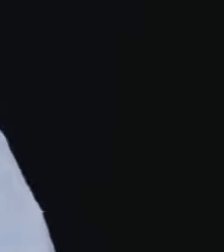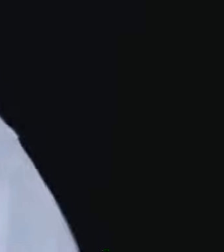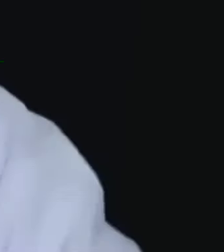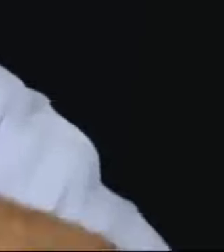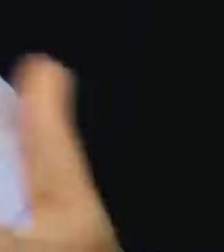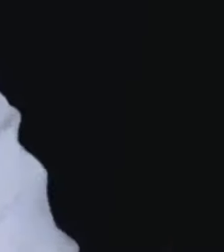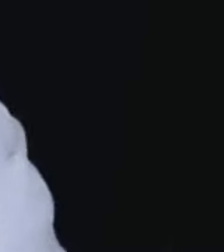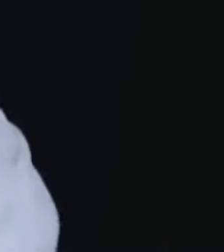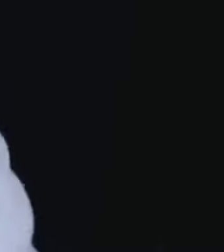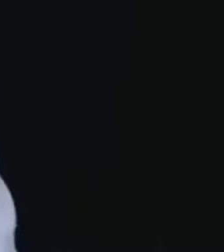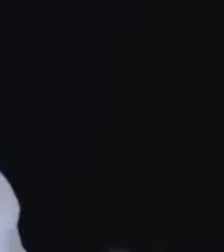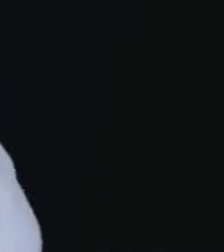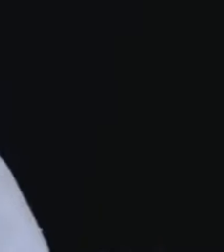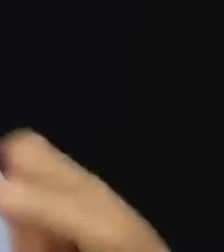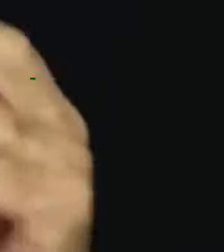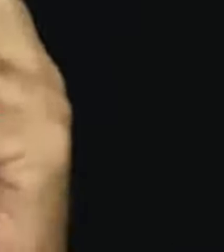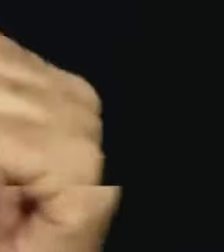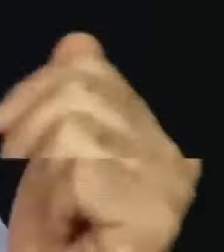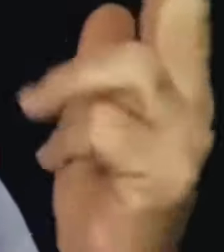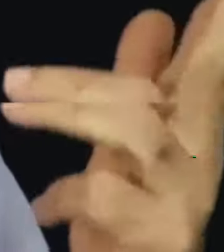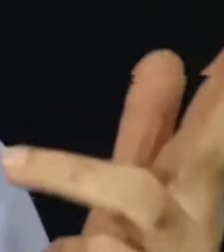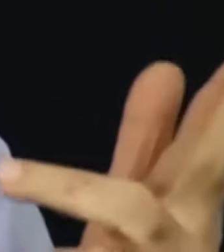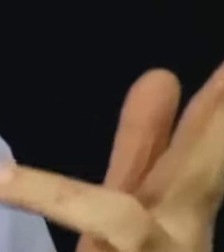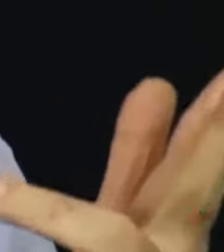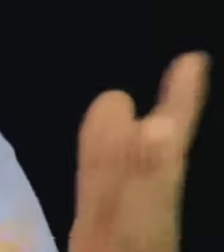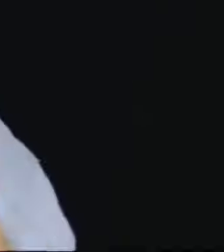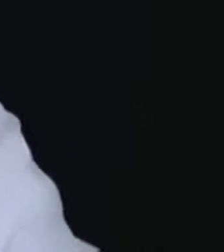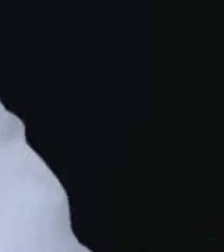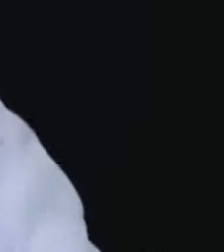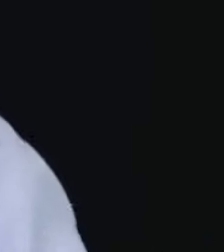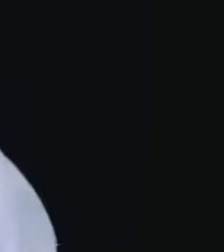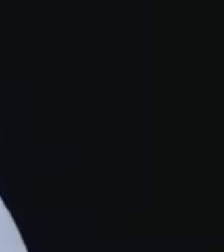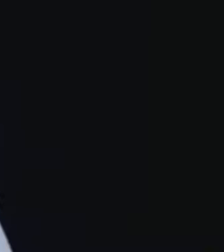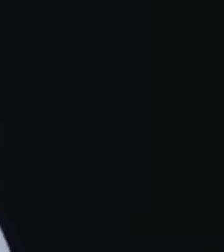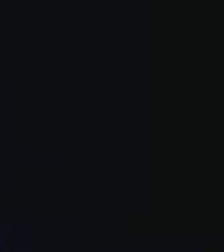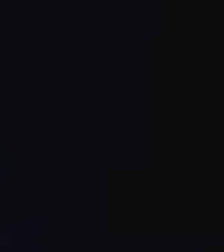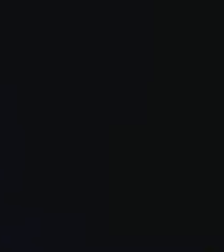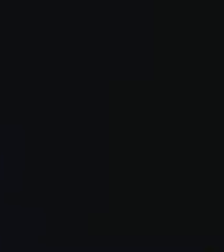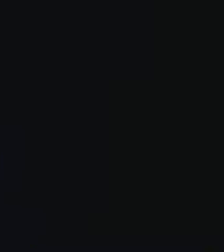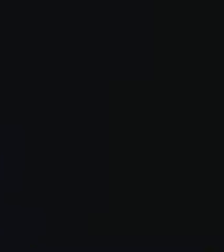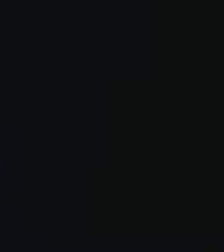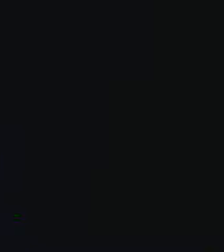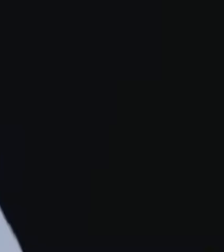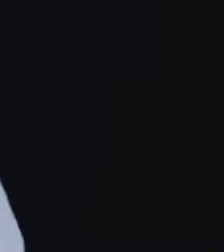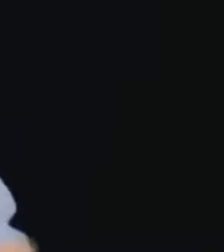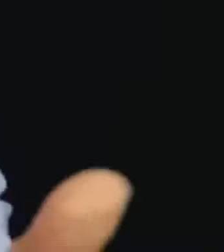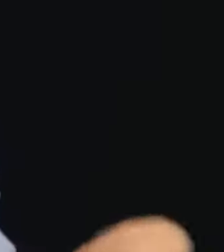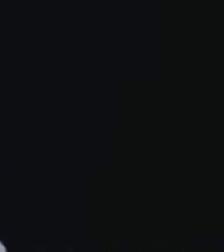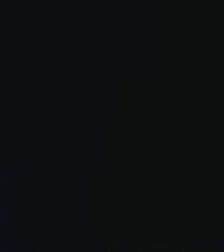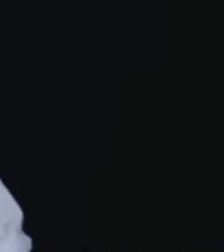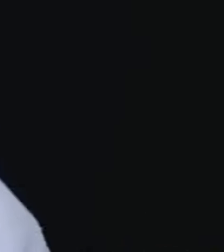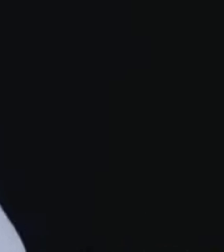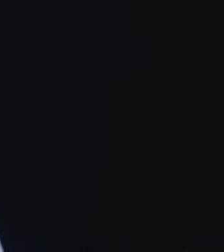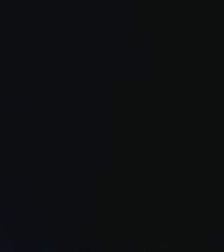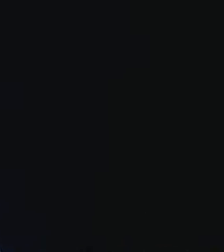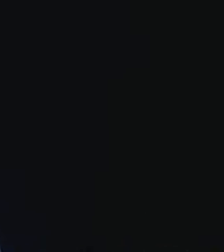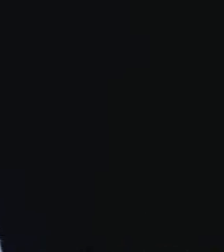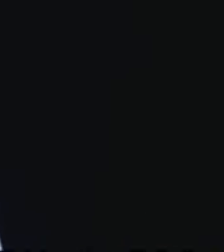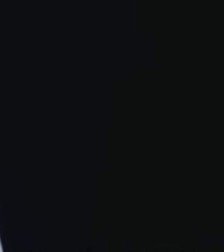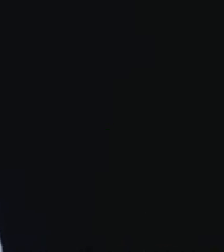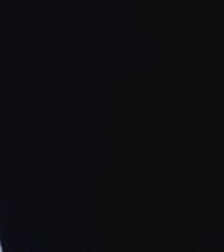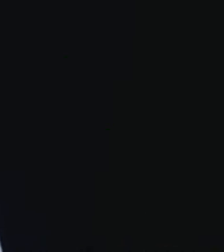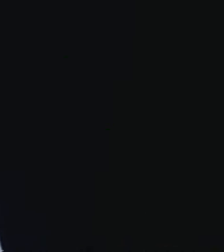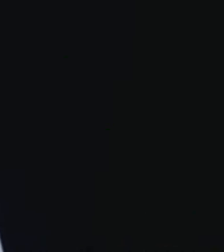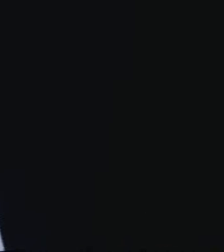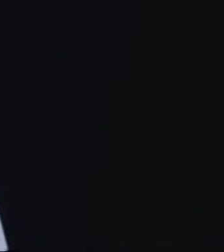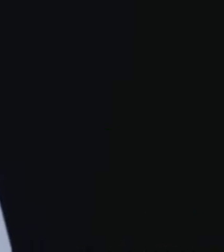vossa ilusória e efêmera glória será reduzida a pó no interior de vossos